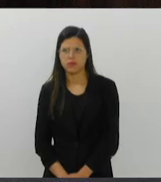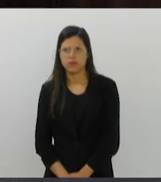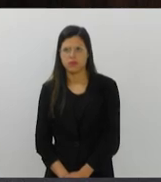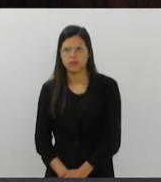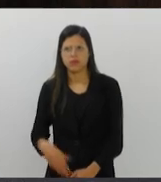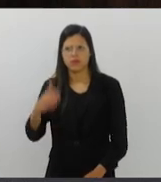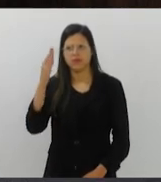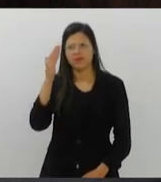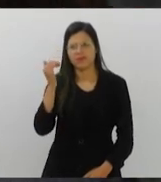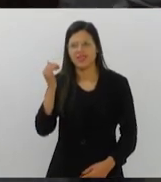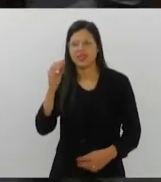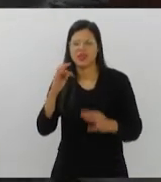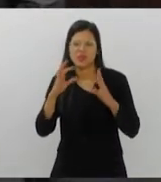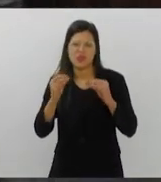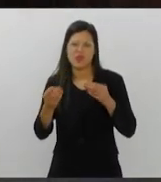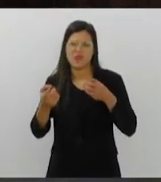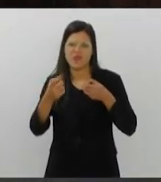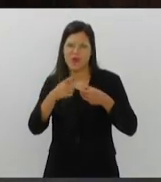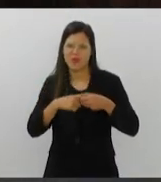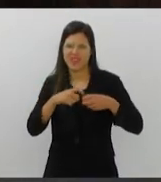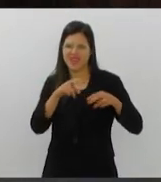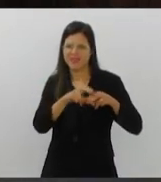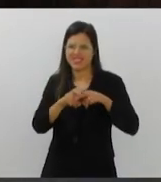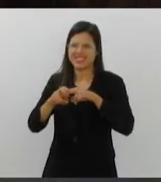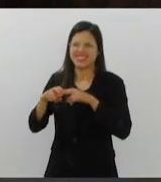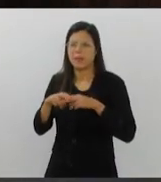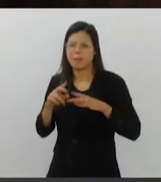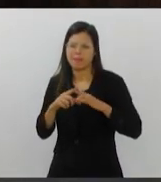Gostaria de fazer uma foto com todos aqui.